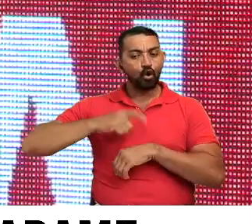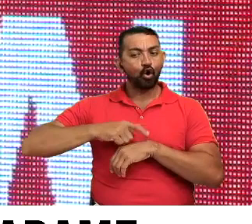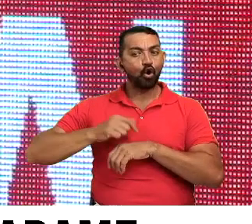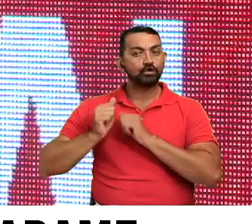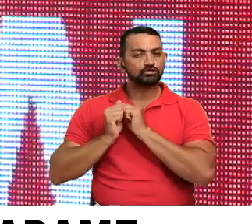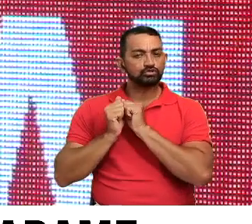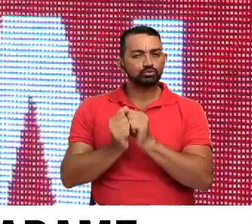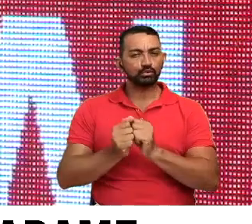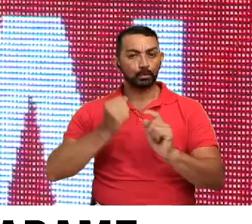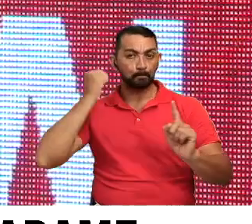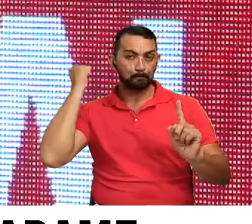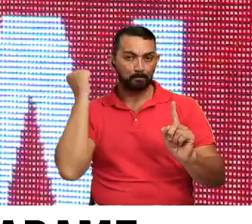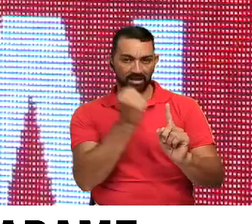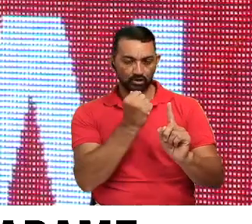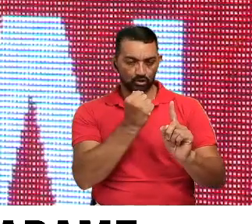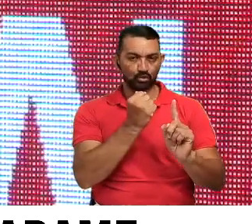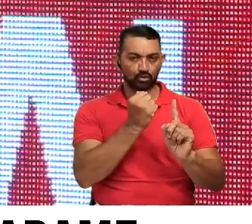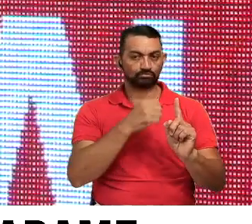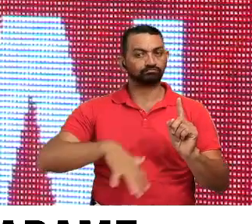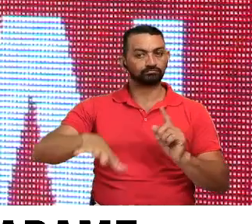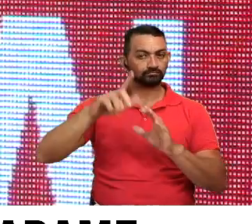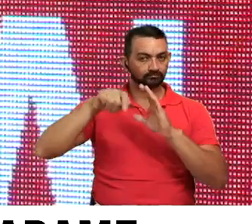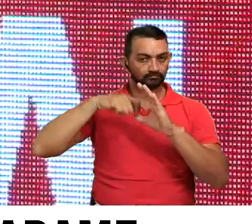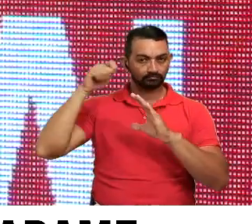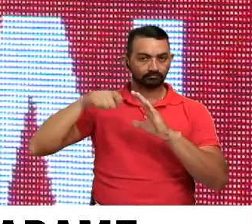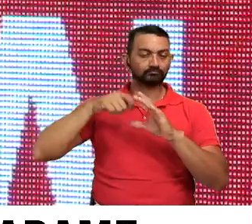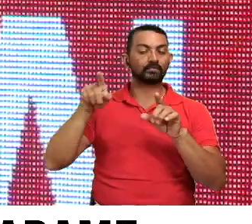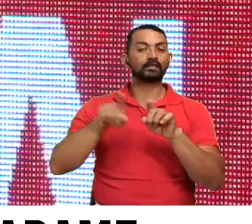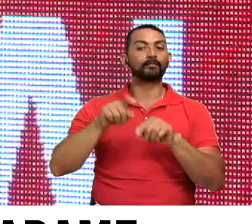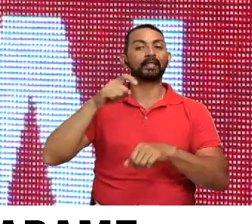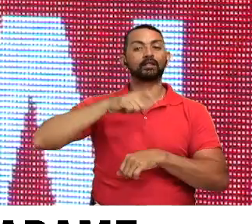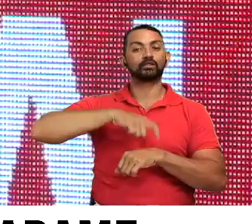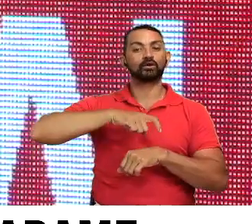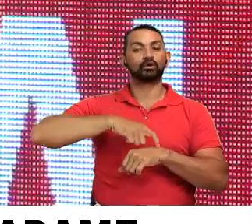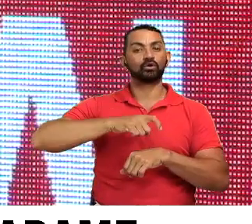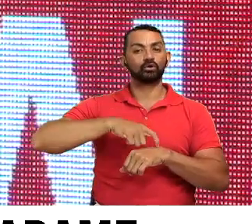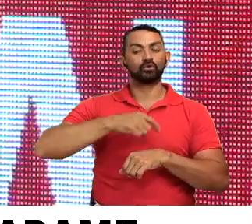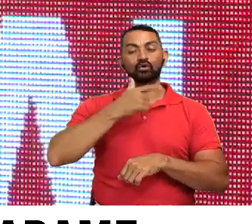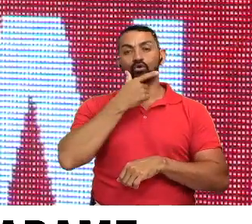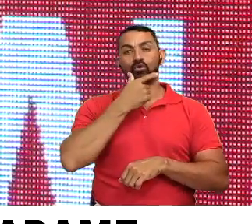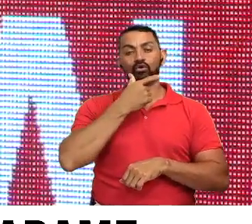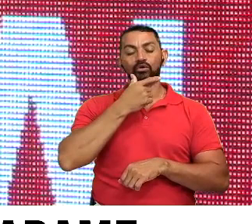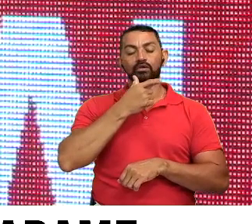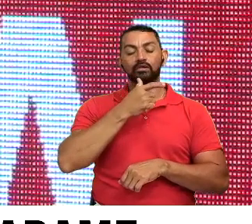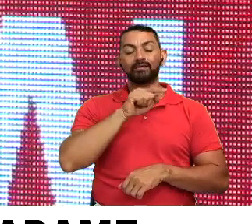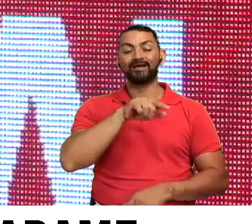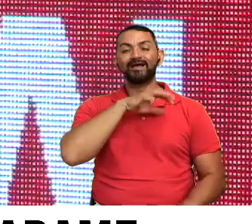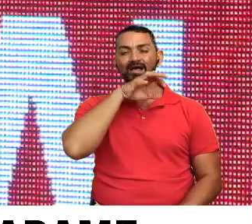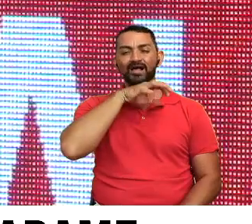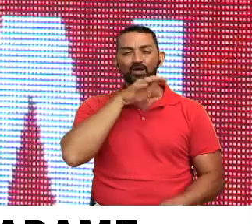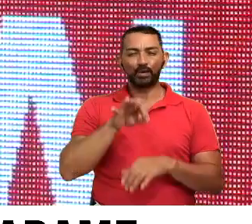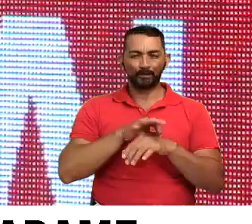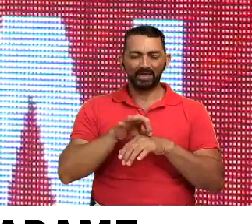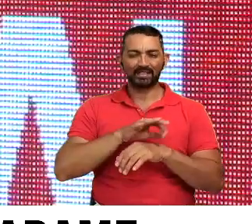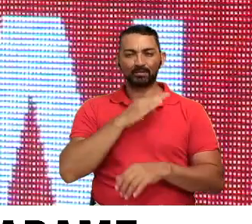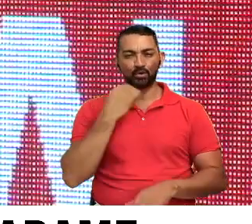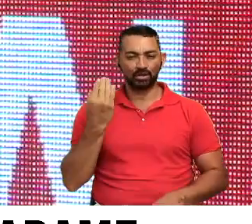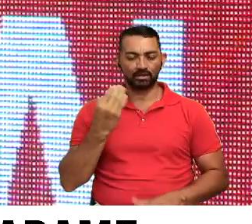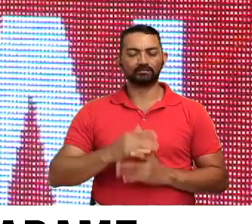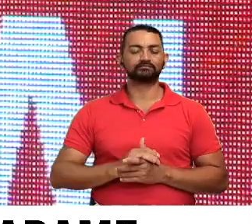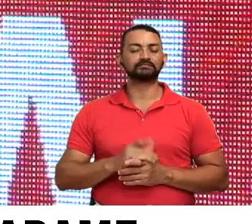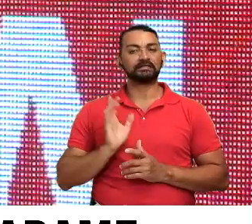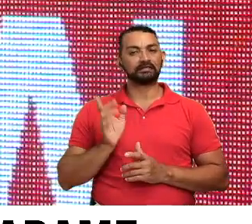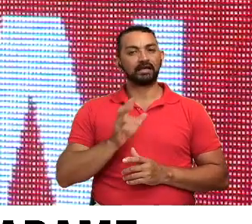que estavam com um homem que foi visto nas gravações também no momento que o animal foi morto. Então, eles estão